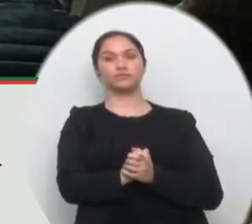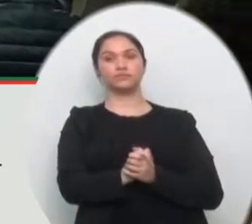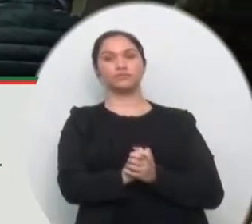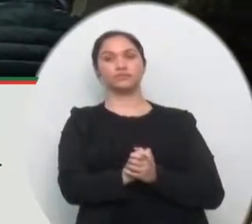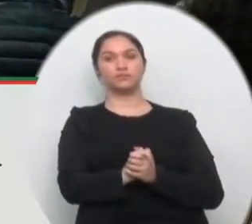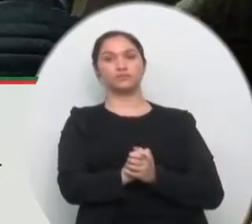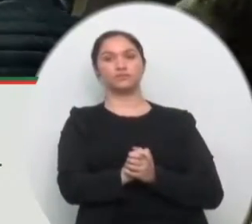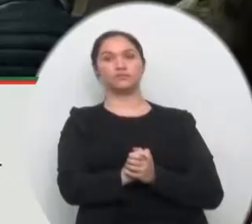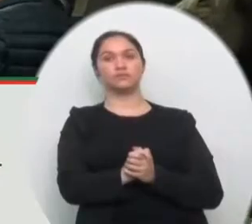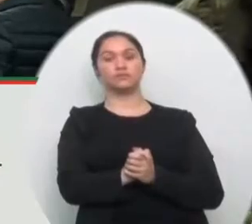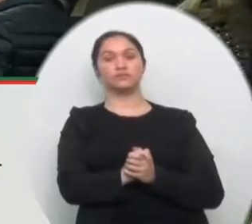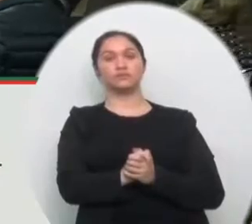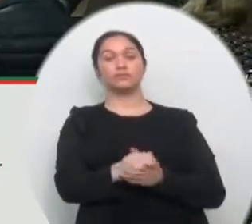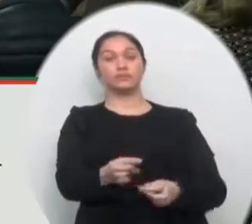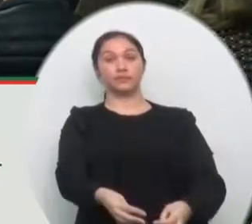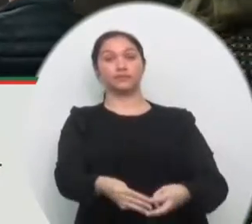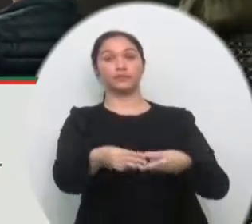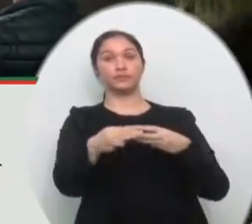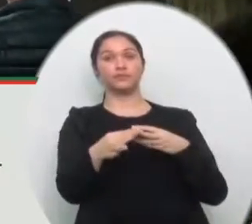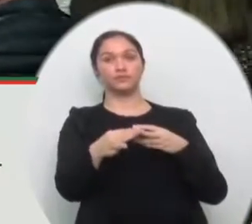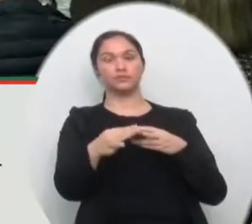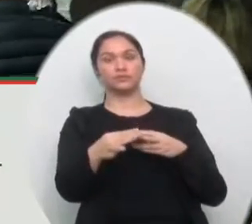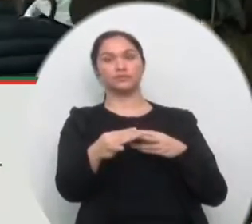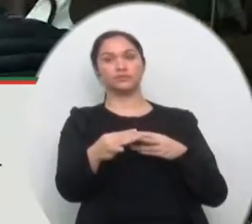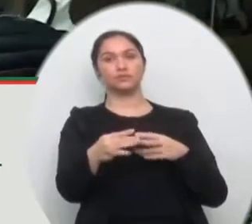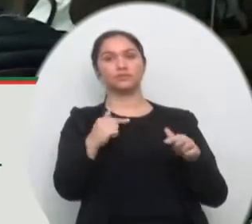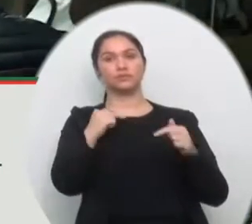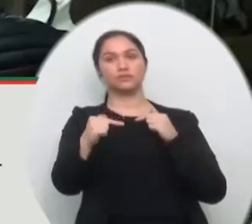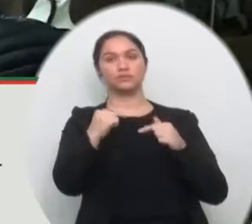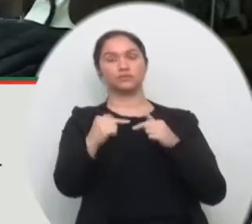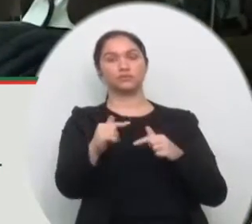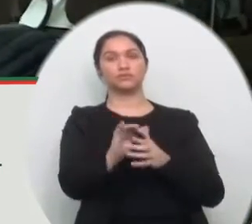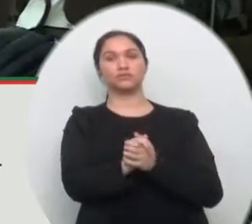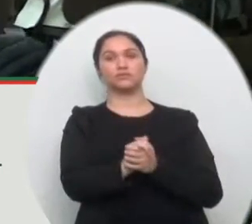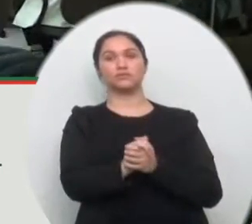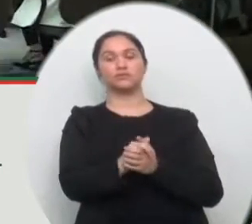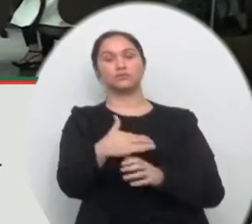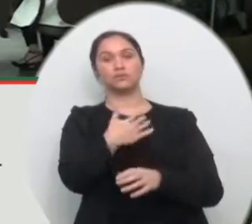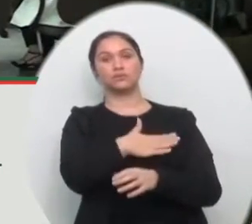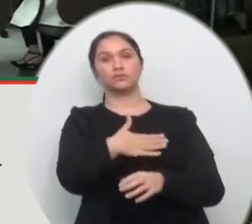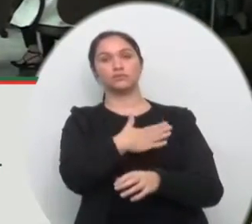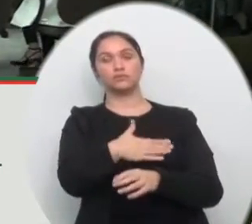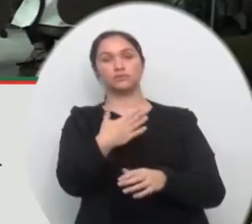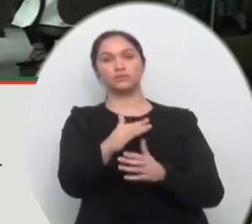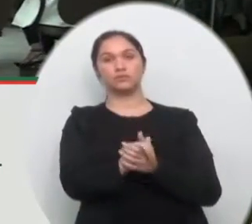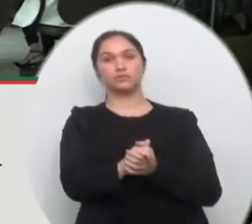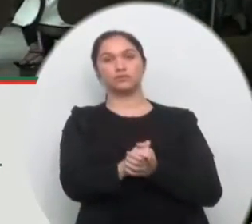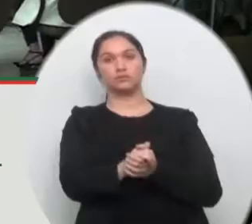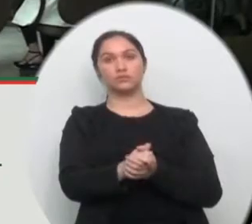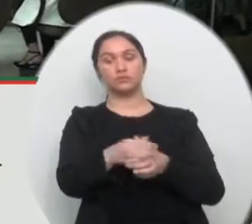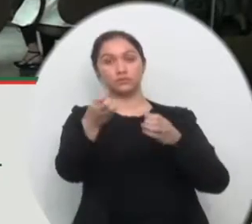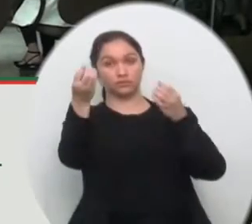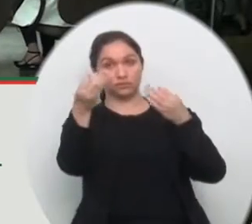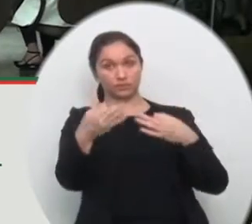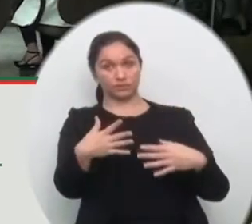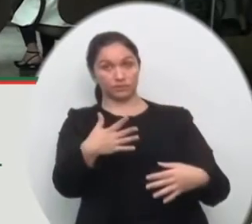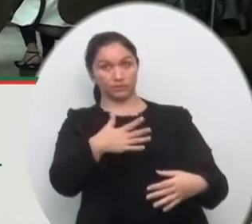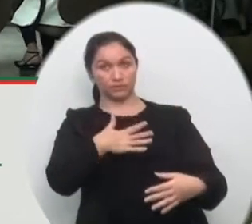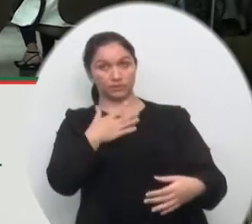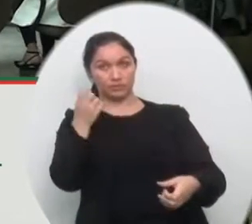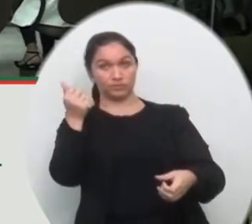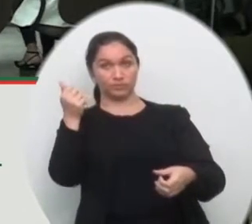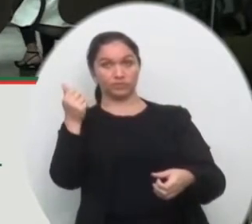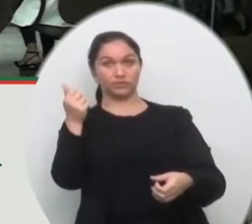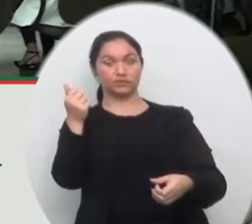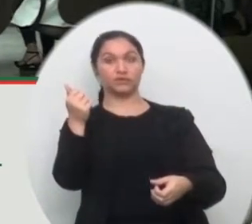Parabéns. A moção vai continuar em discussão. Eu gostaria somente de justificar a minha ausência a partir desse